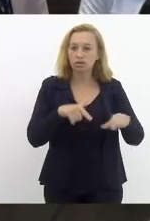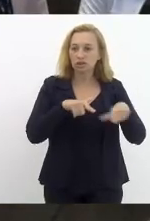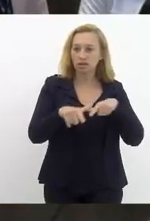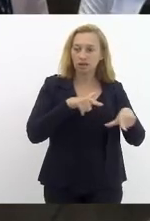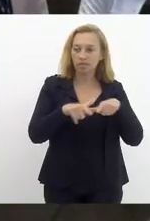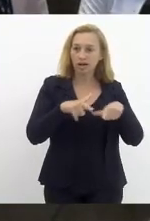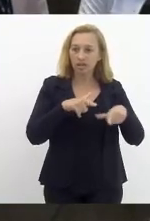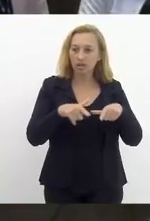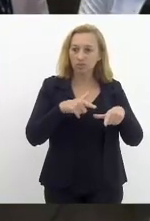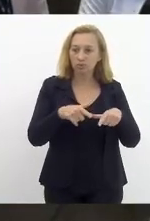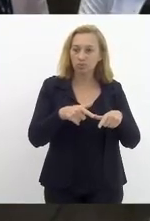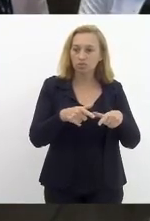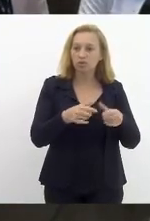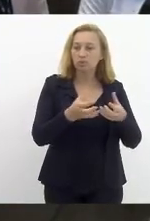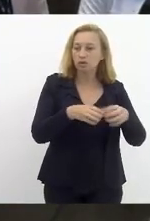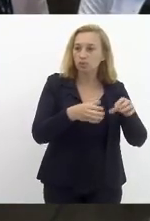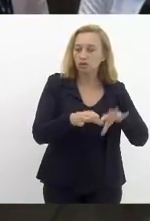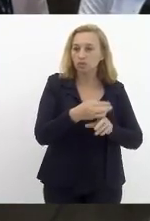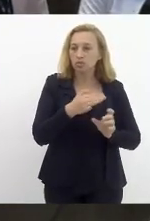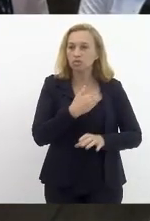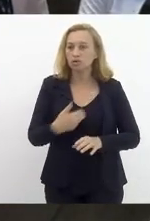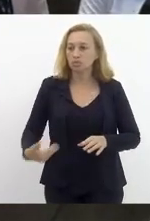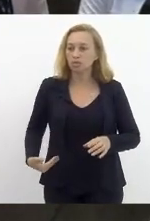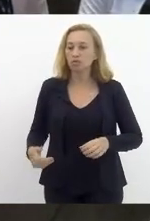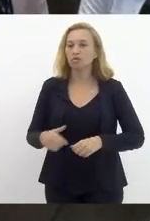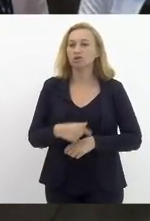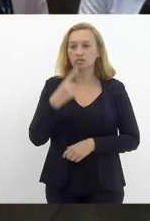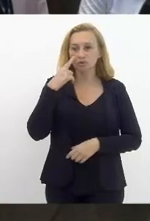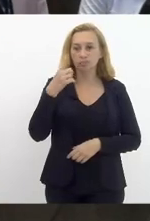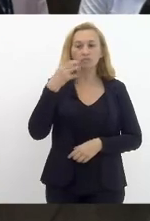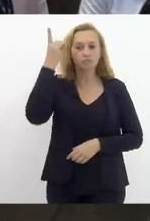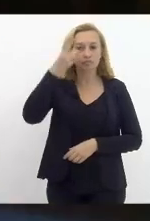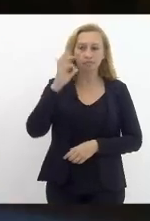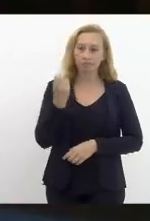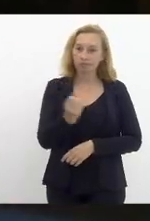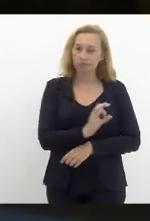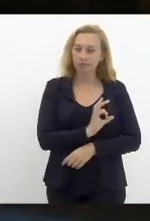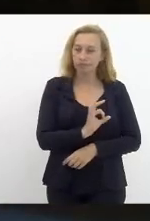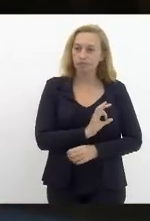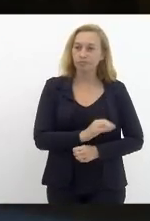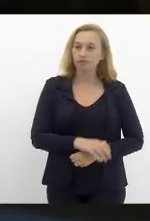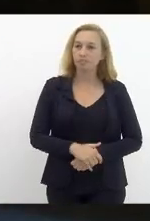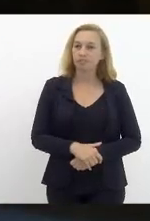mas na comissão, a gente levantou, deputada Marta Rocha, que há